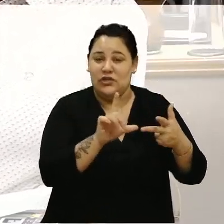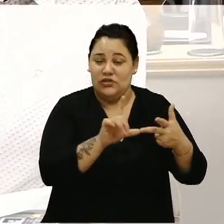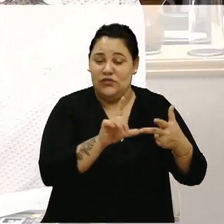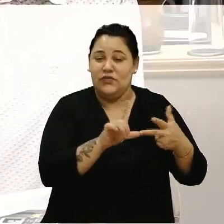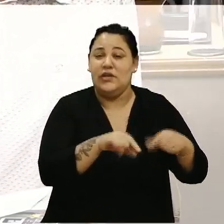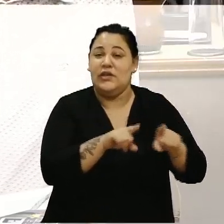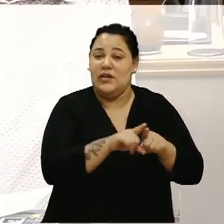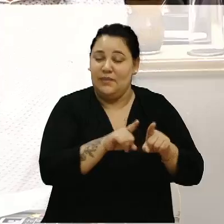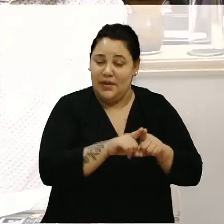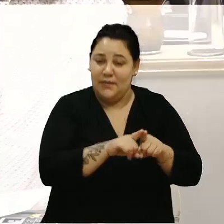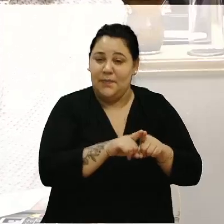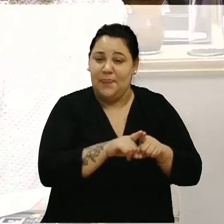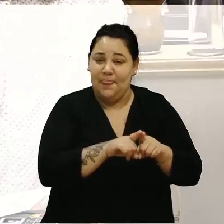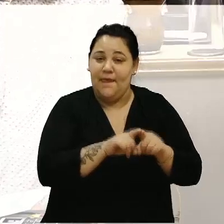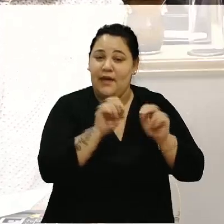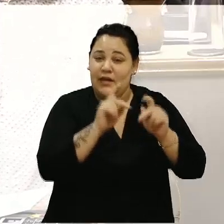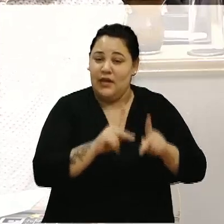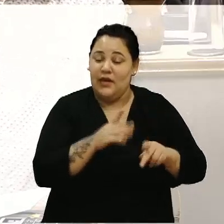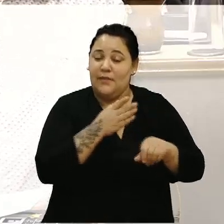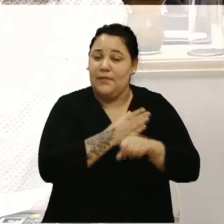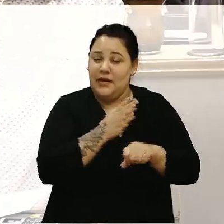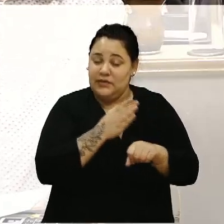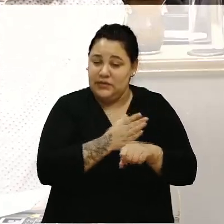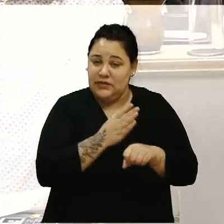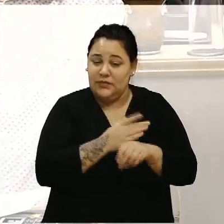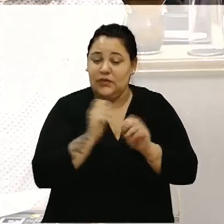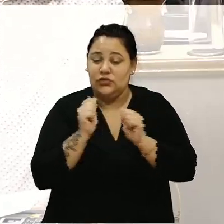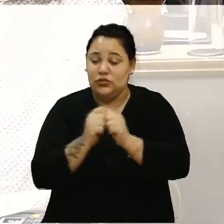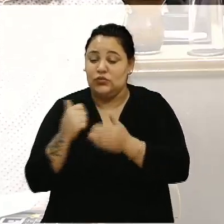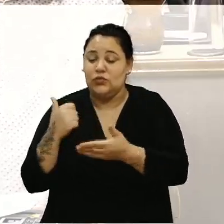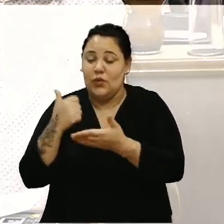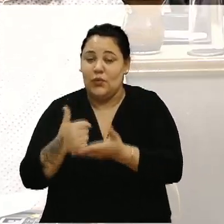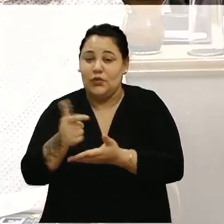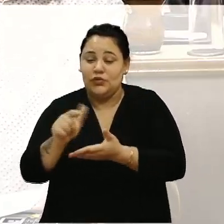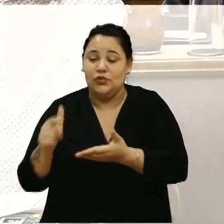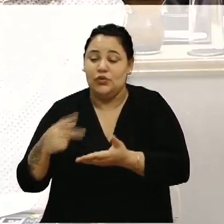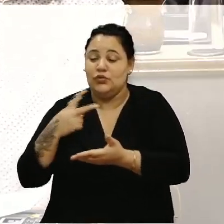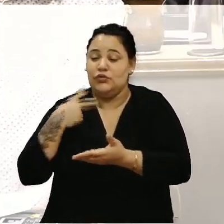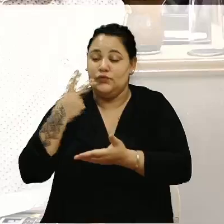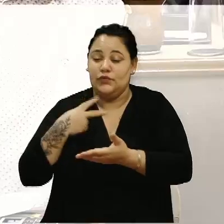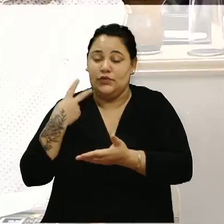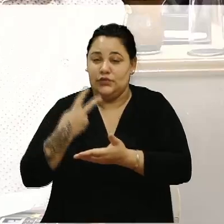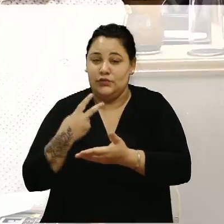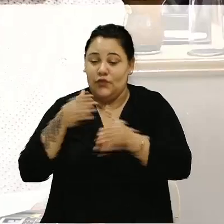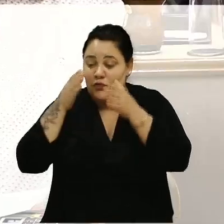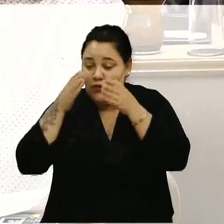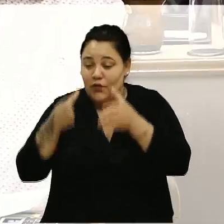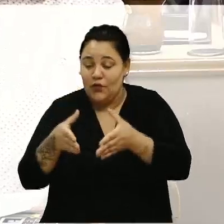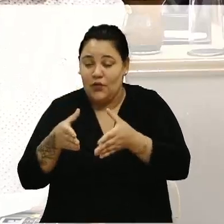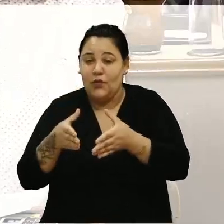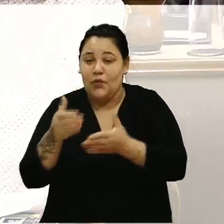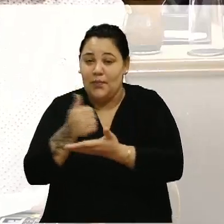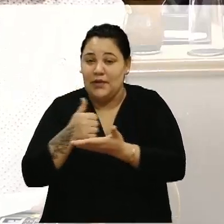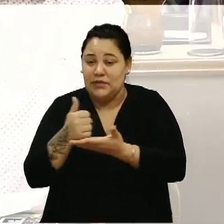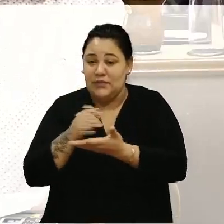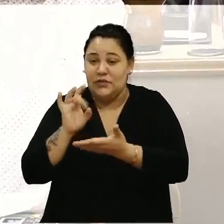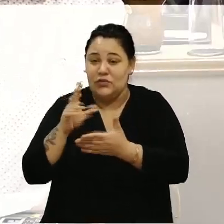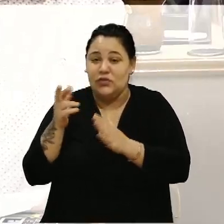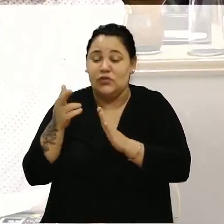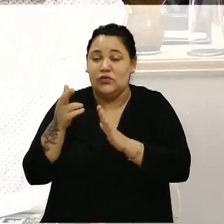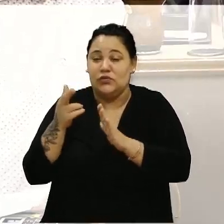os membros que a compõem, com o apoio dos demais pares, focou-se basicamente nos temas relacionados à